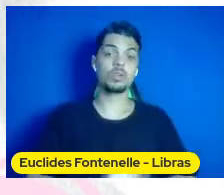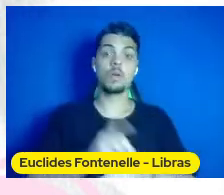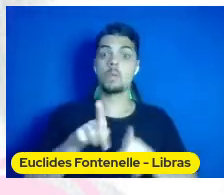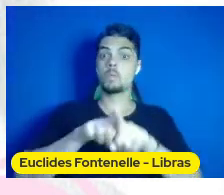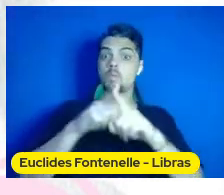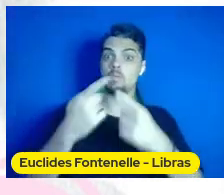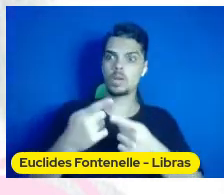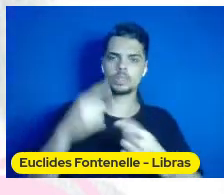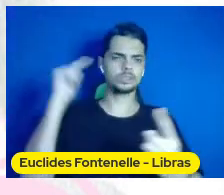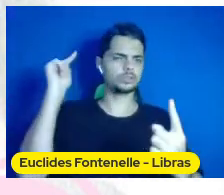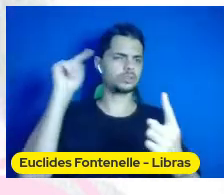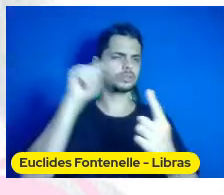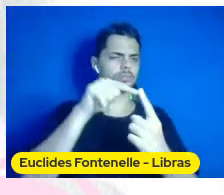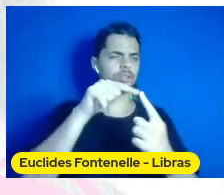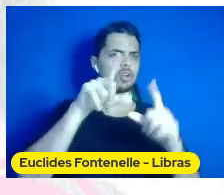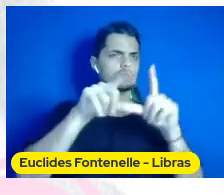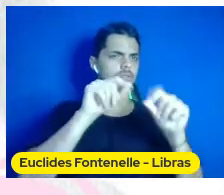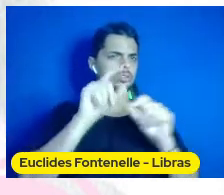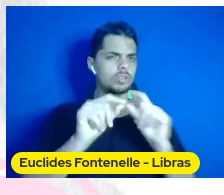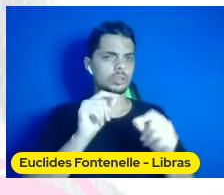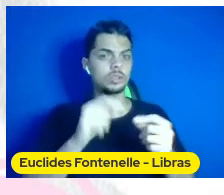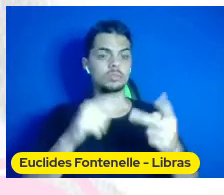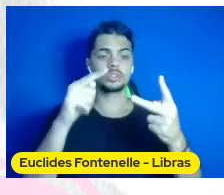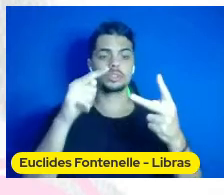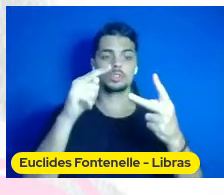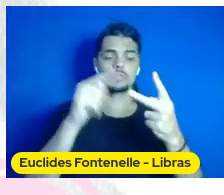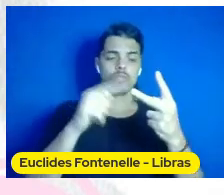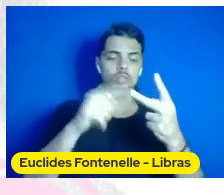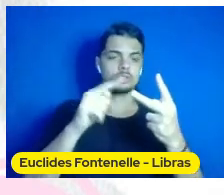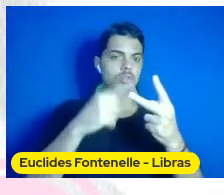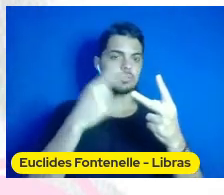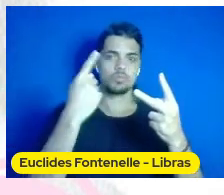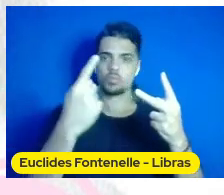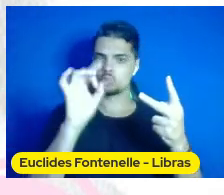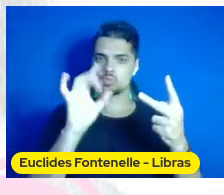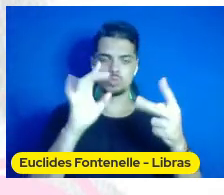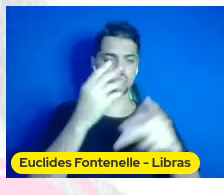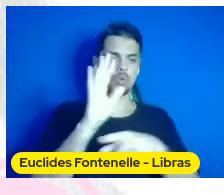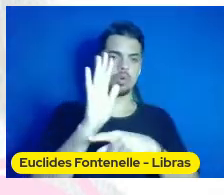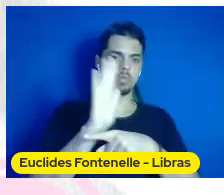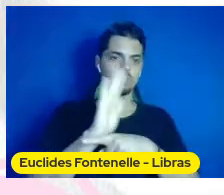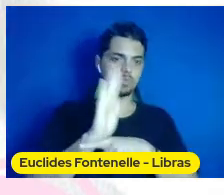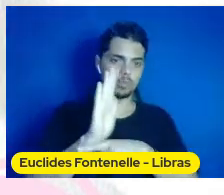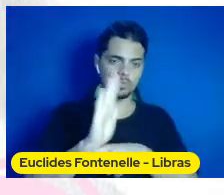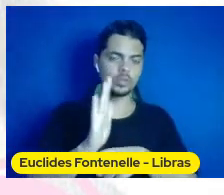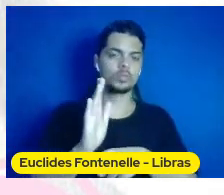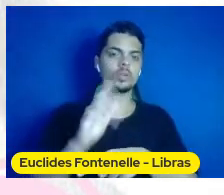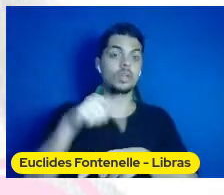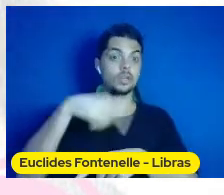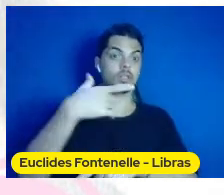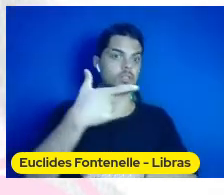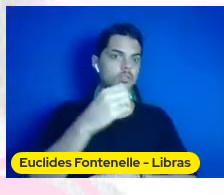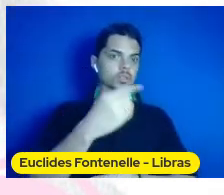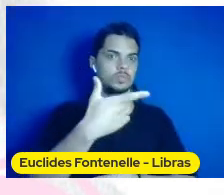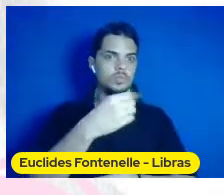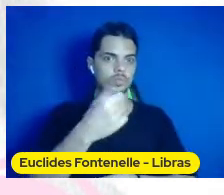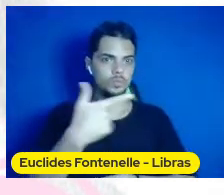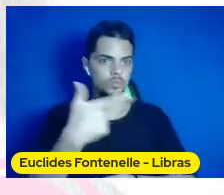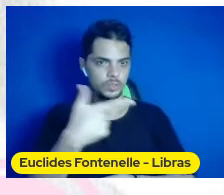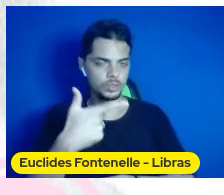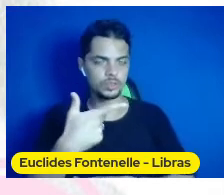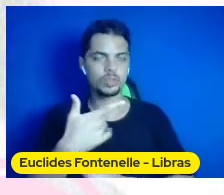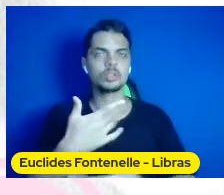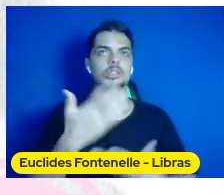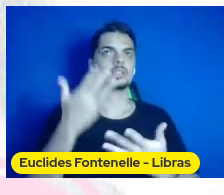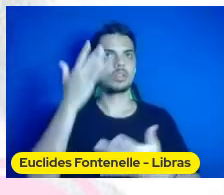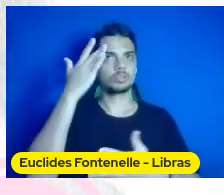filme só em 2022. E, como toda empreitada artística